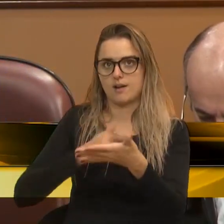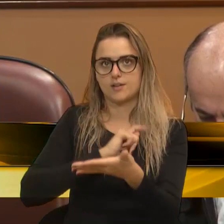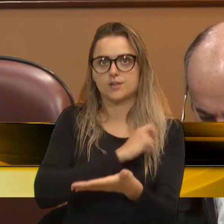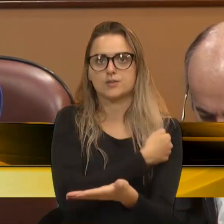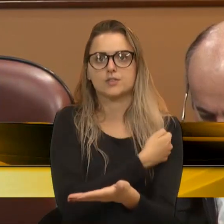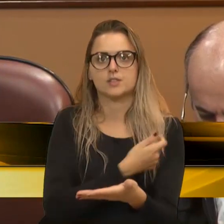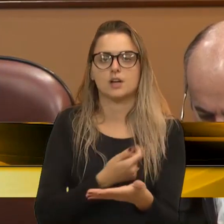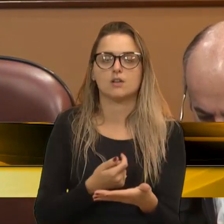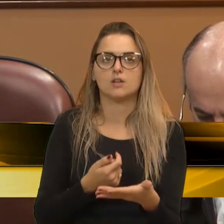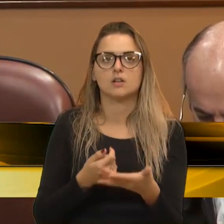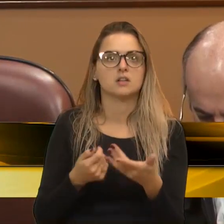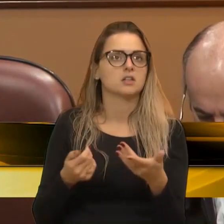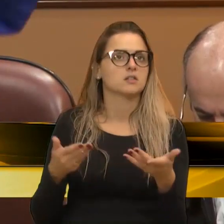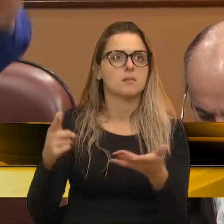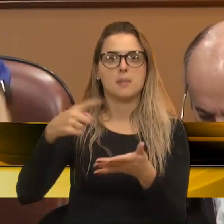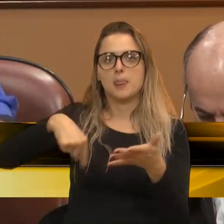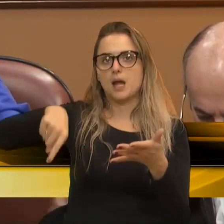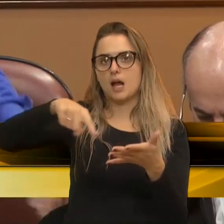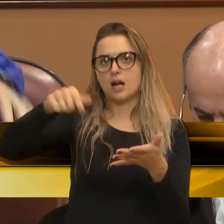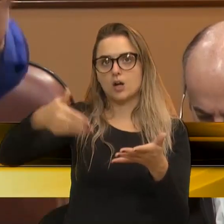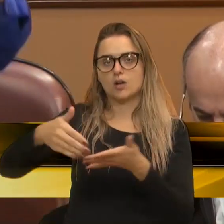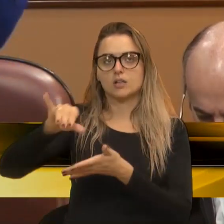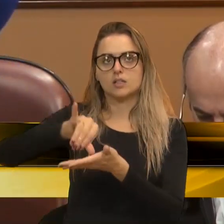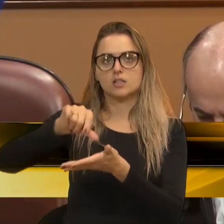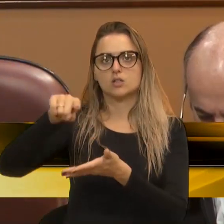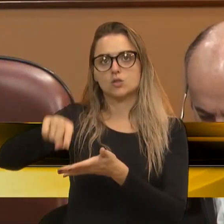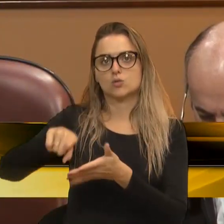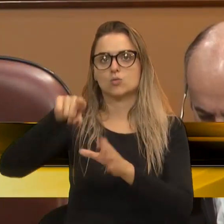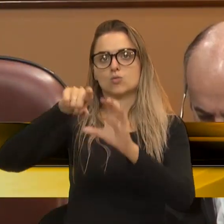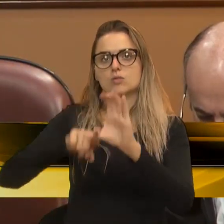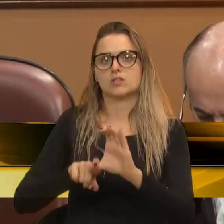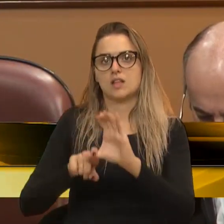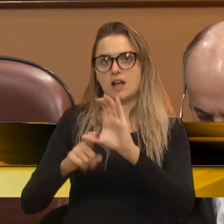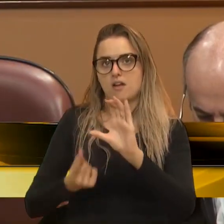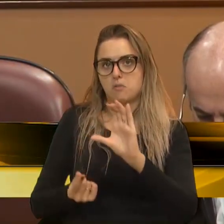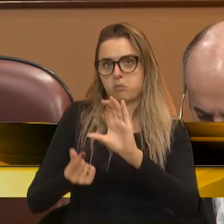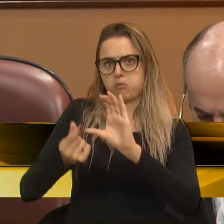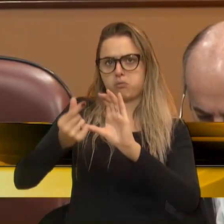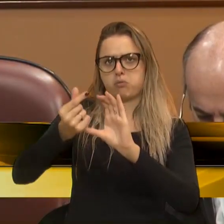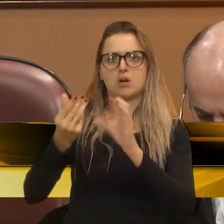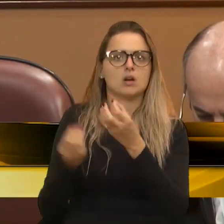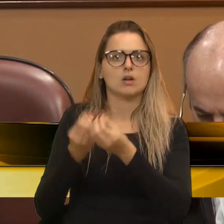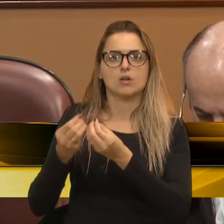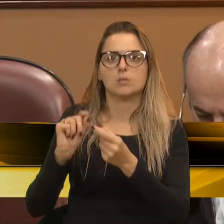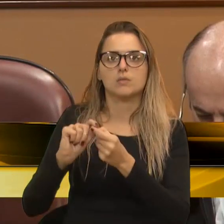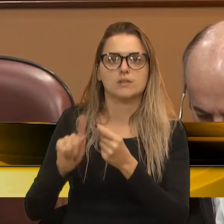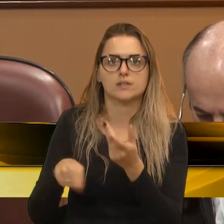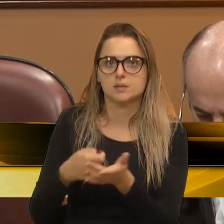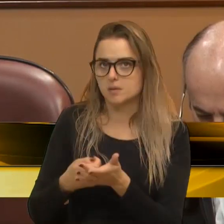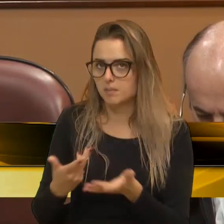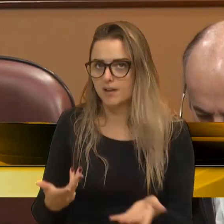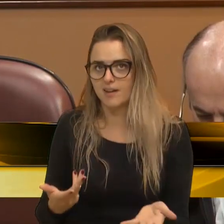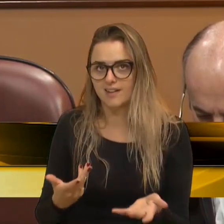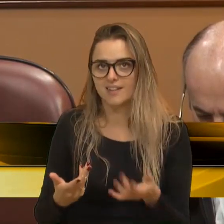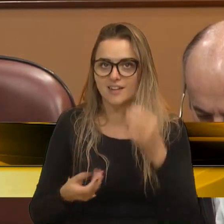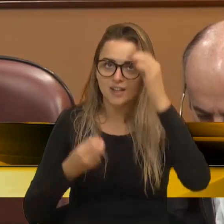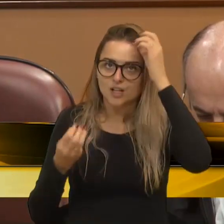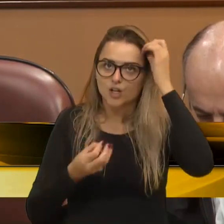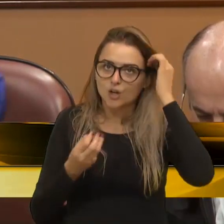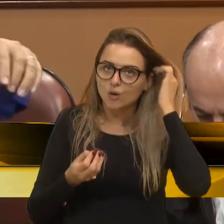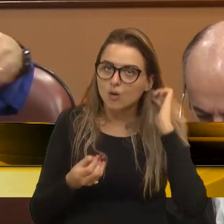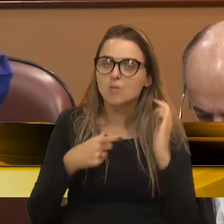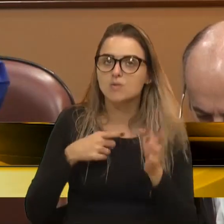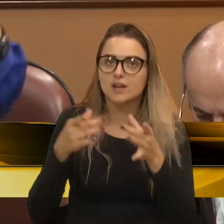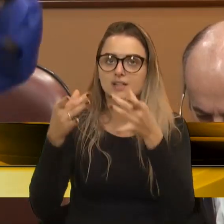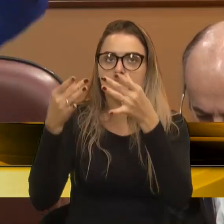e simplesmente não, aqui virou urbano e agora tu está devendo lá um monte, como é que vai pagar isso? Como vamos criar